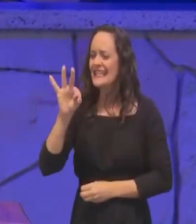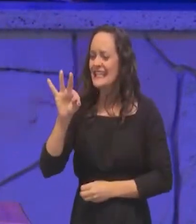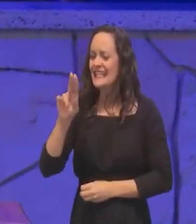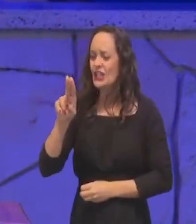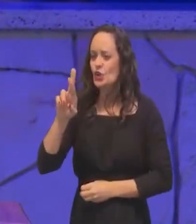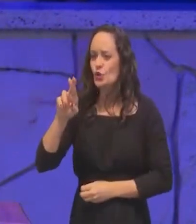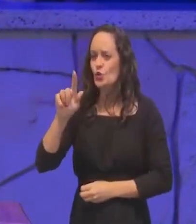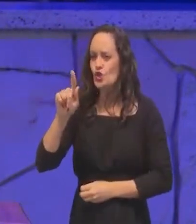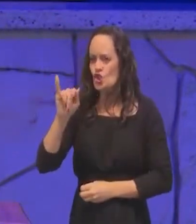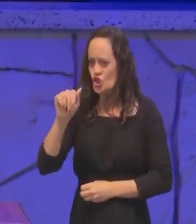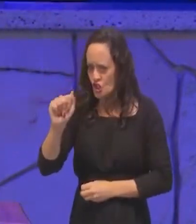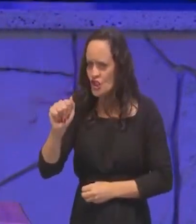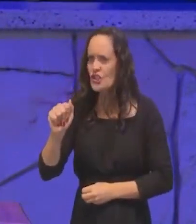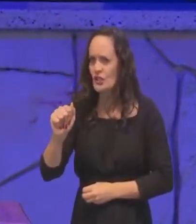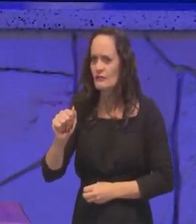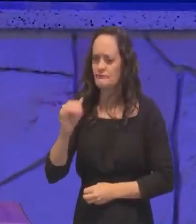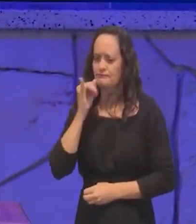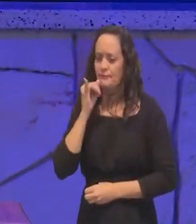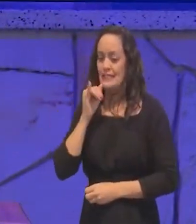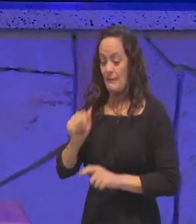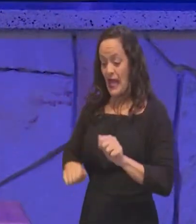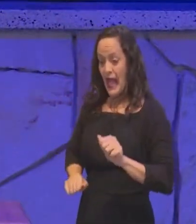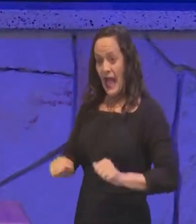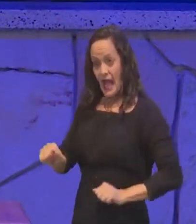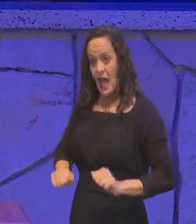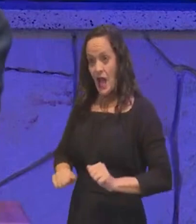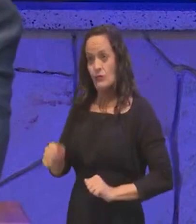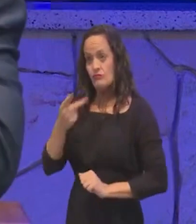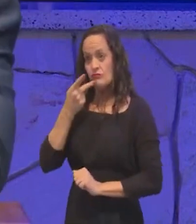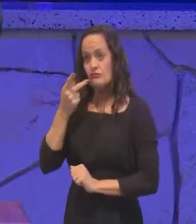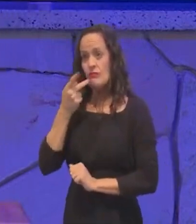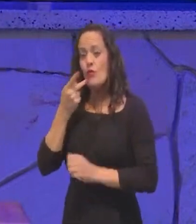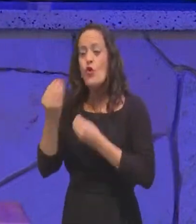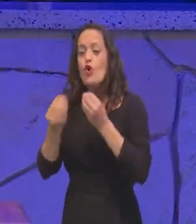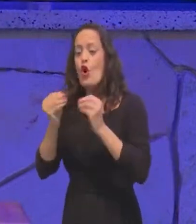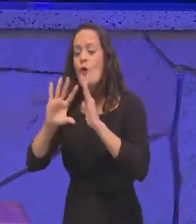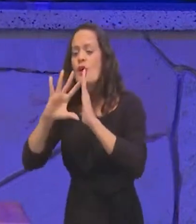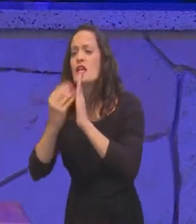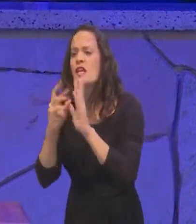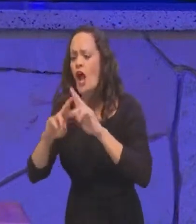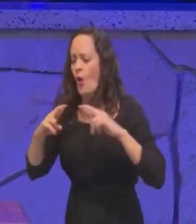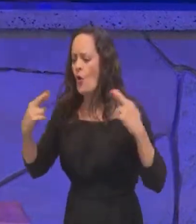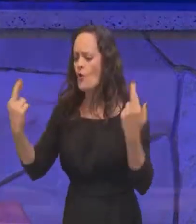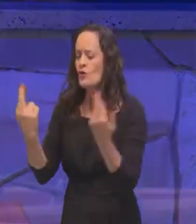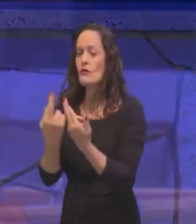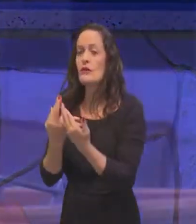tendo como base o livro de Atos, quando a igreja primitiva iria se reunir, e era uma coisa tão simples,